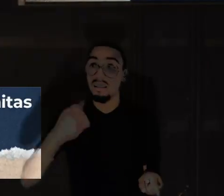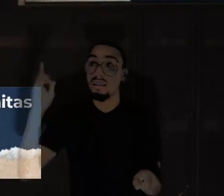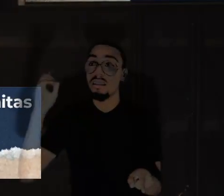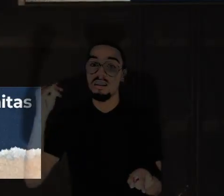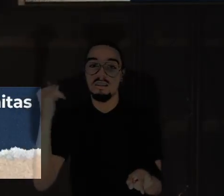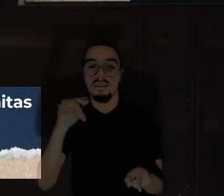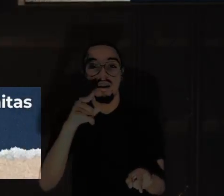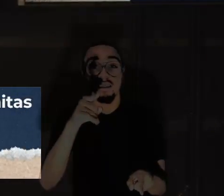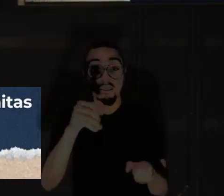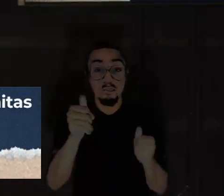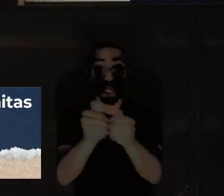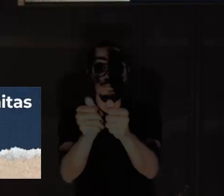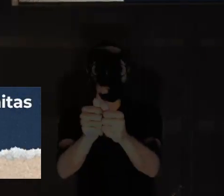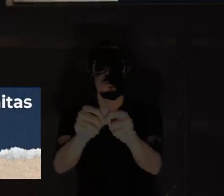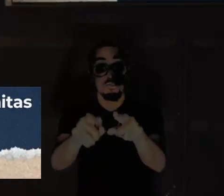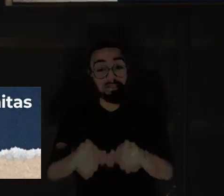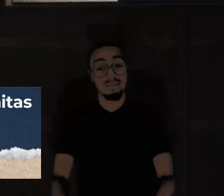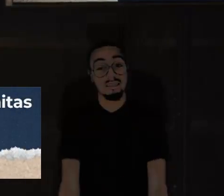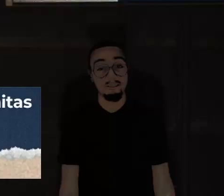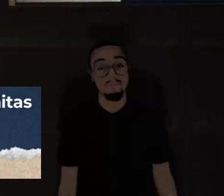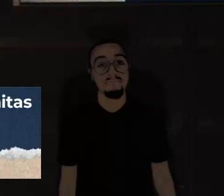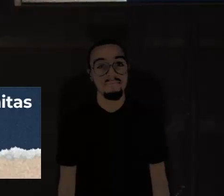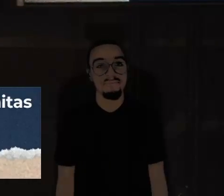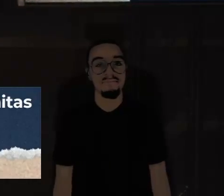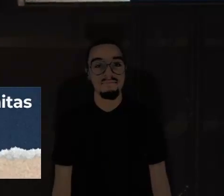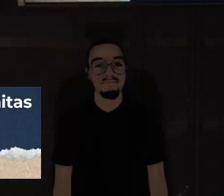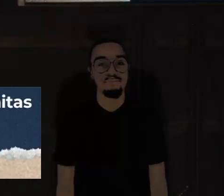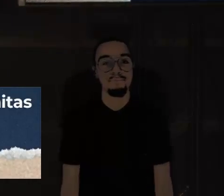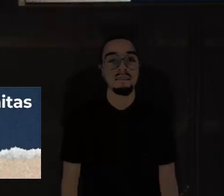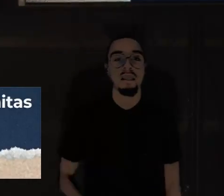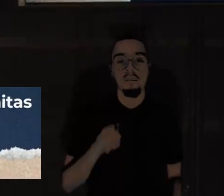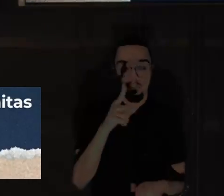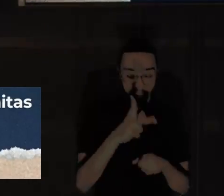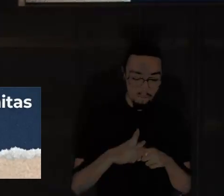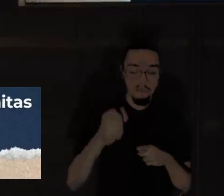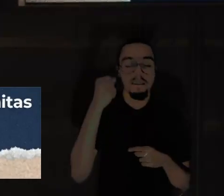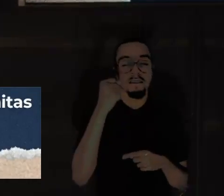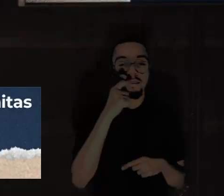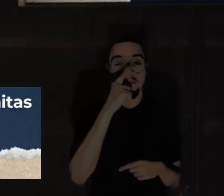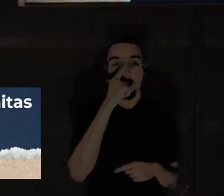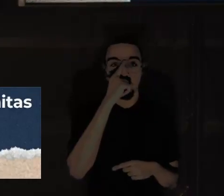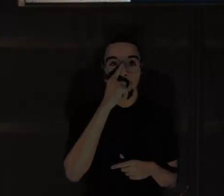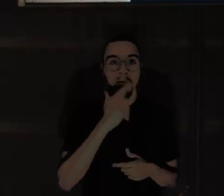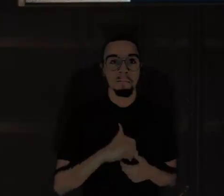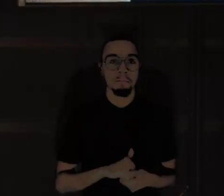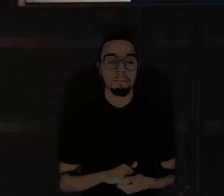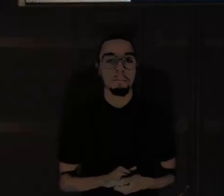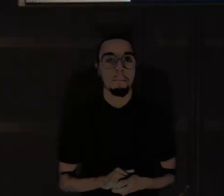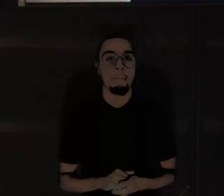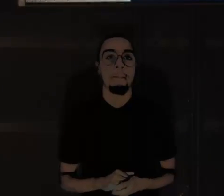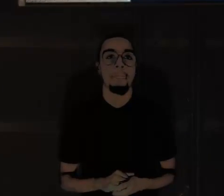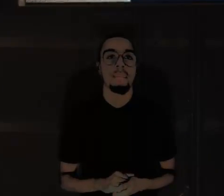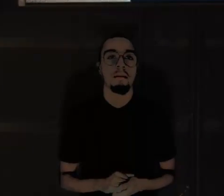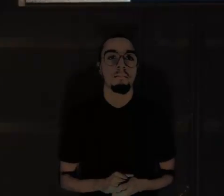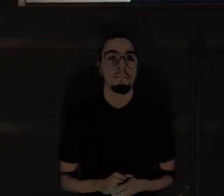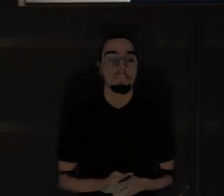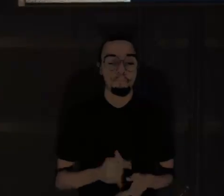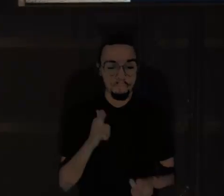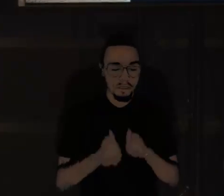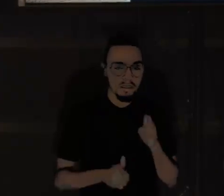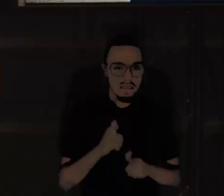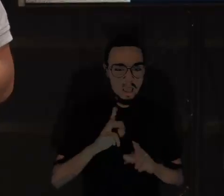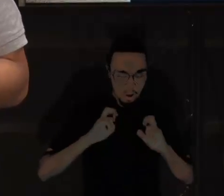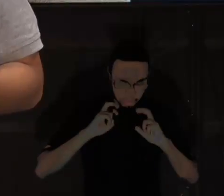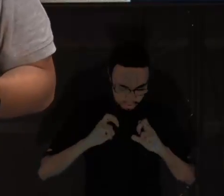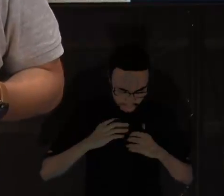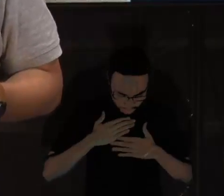Respondeu o Senhor: e você derrotará todos como um só homem. Gideão se enxergava incapaz.